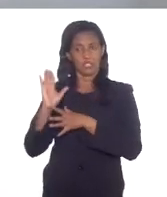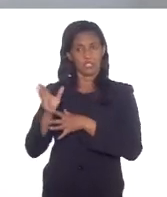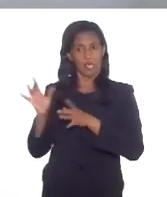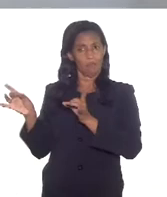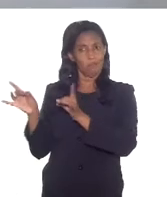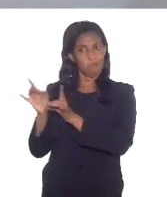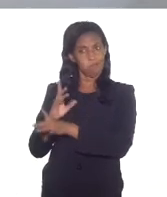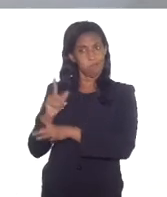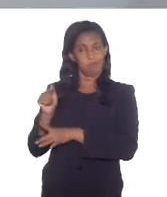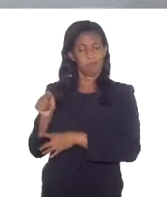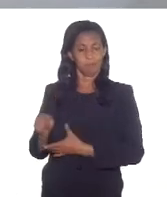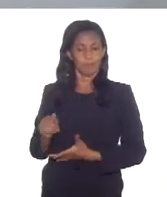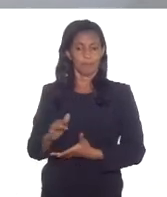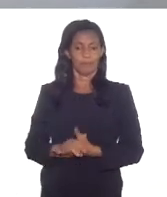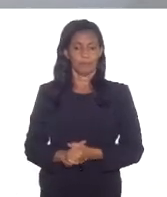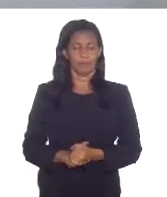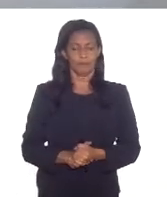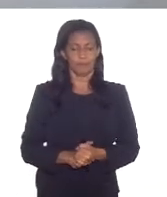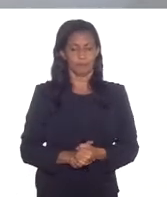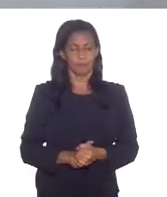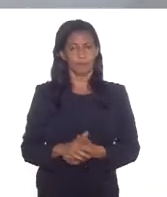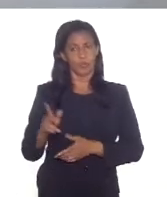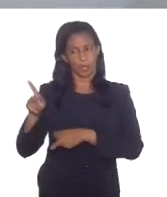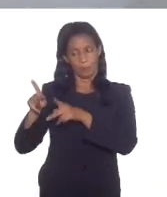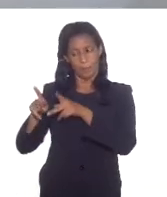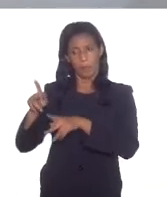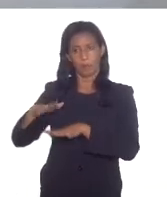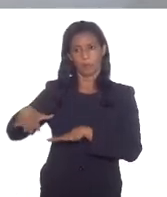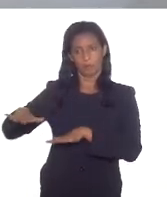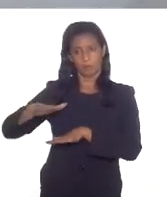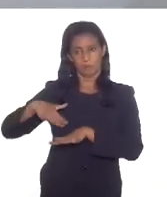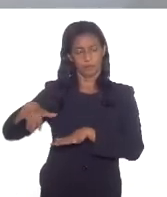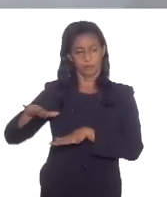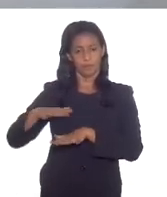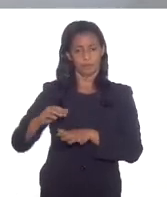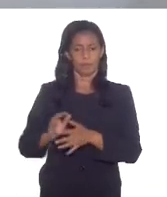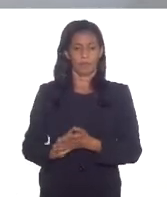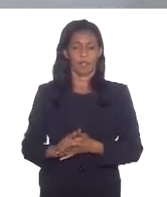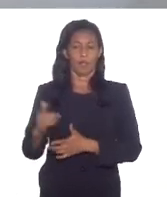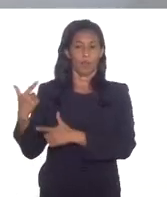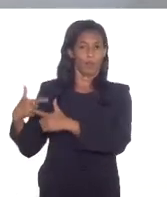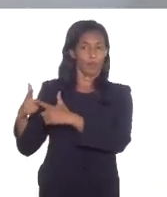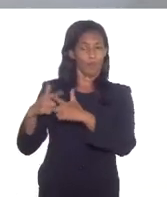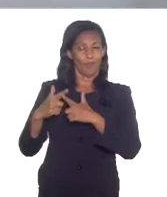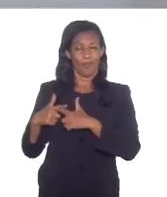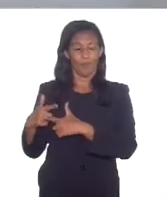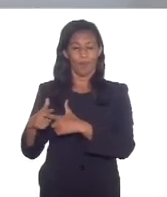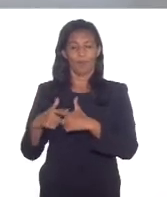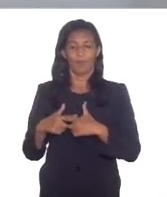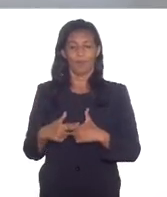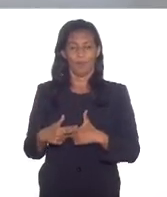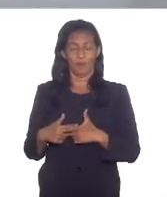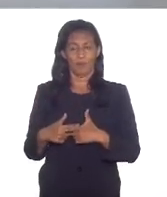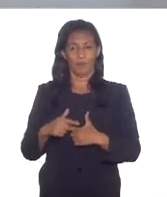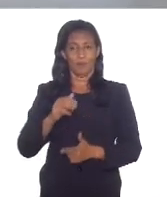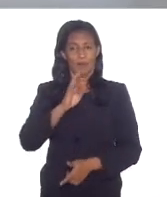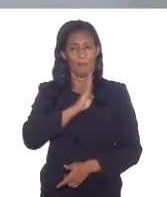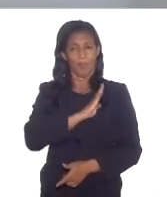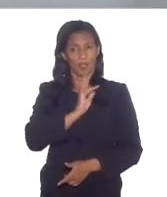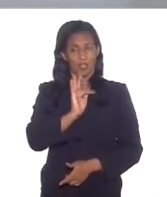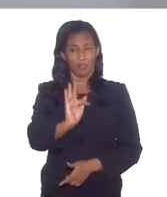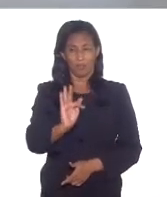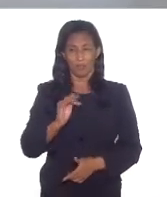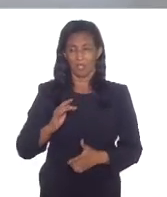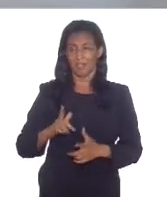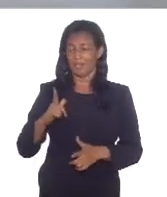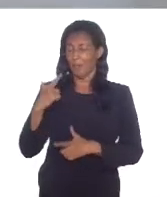áreas densamente povoadas, tá? Que é um problema, um caos da Baixada Fluminense, então